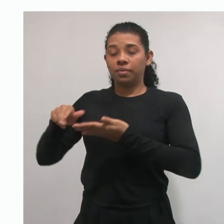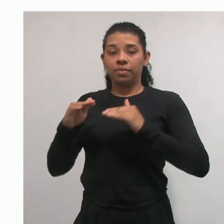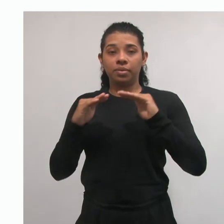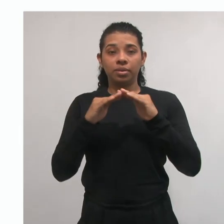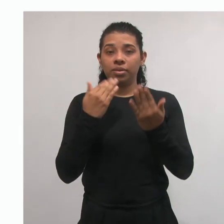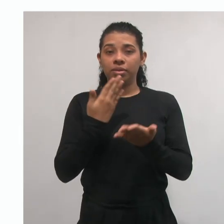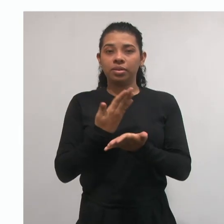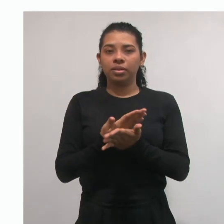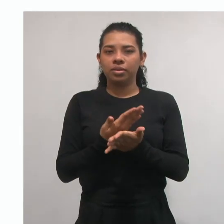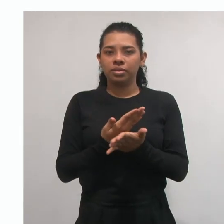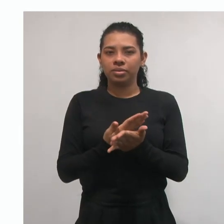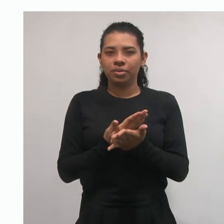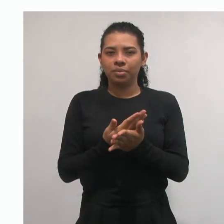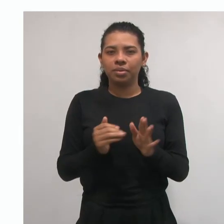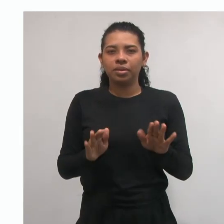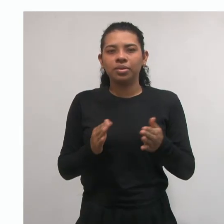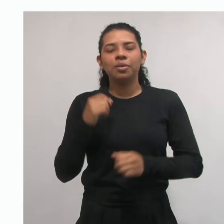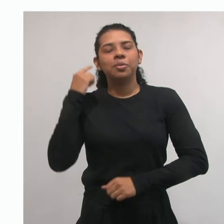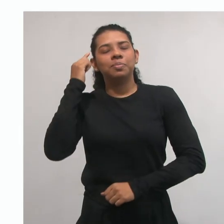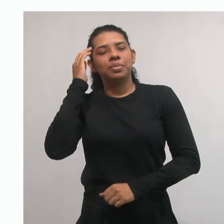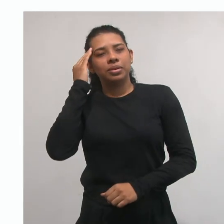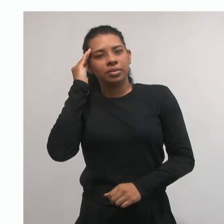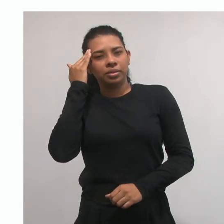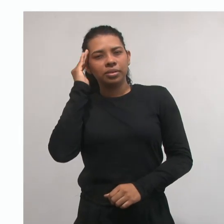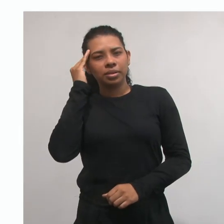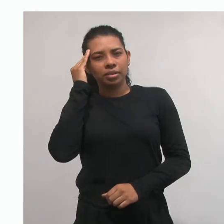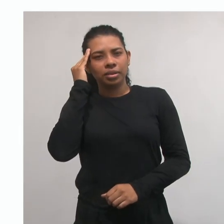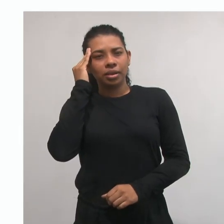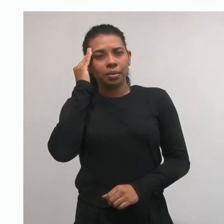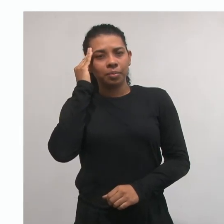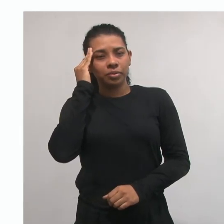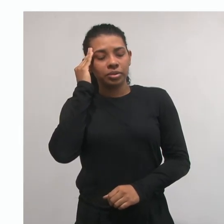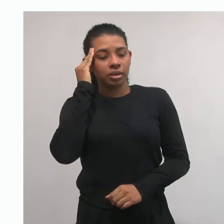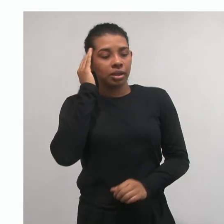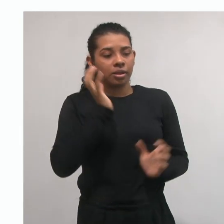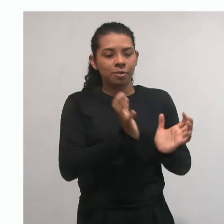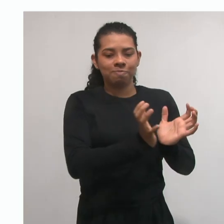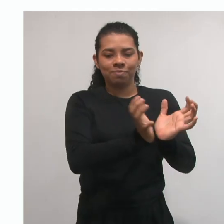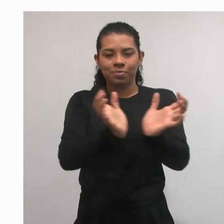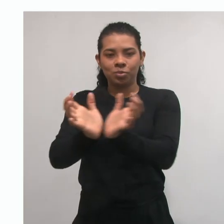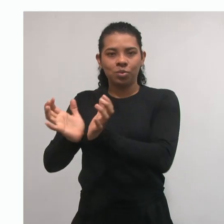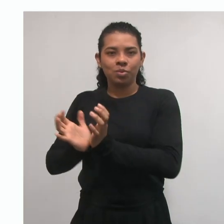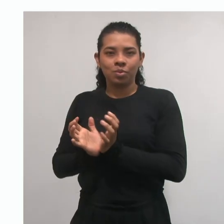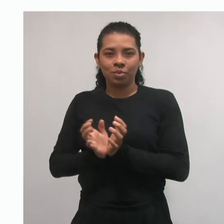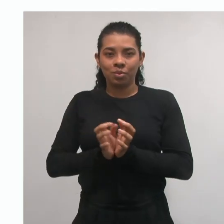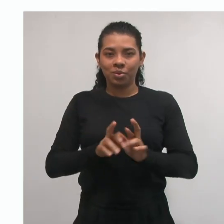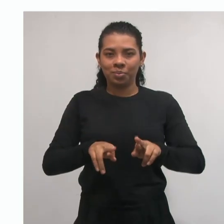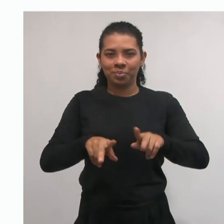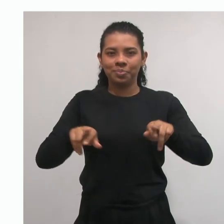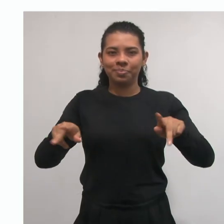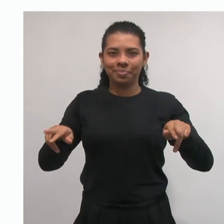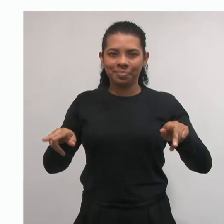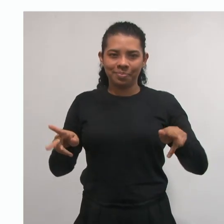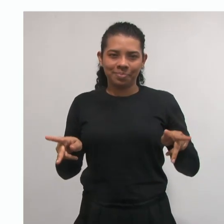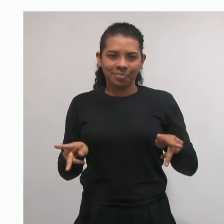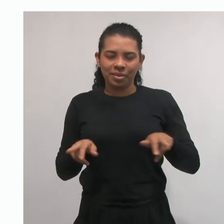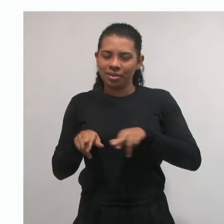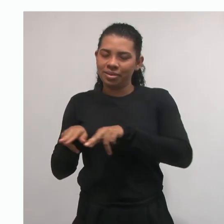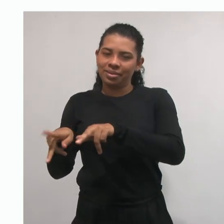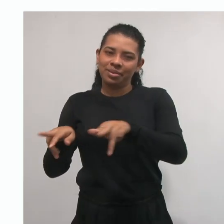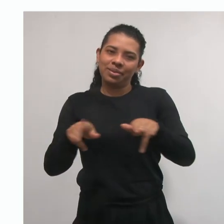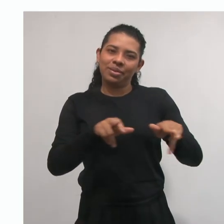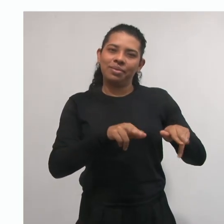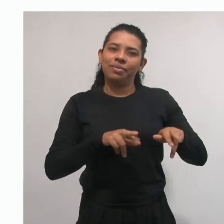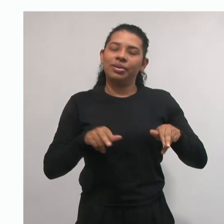Então, a gente entende a diversidade como as diferenças. E aí a gente tem uma infinidade